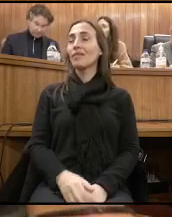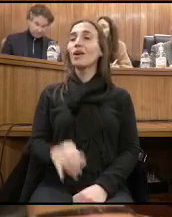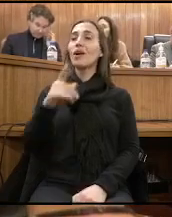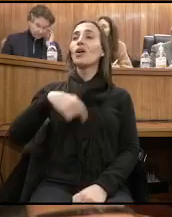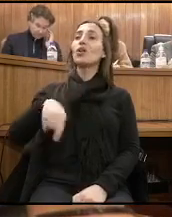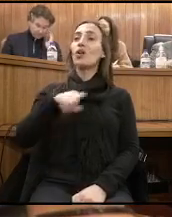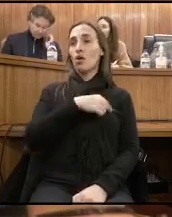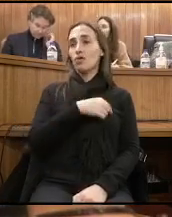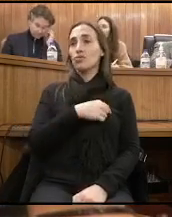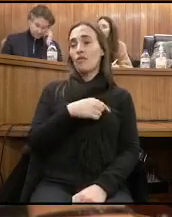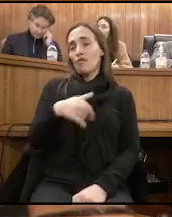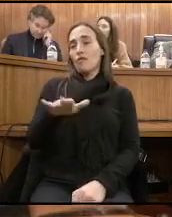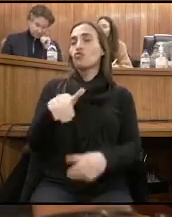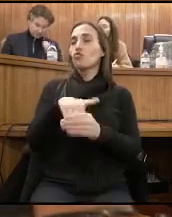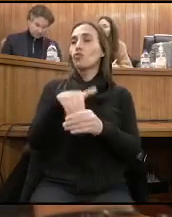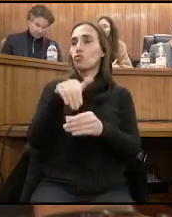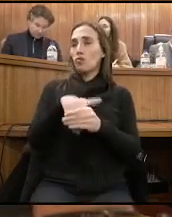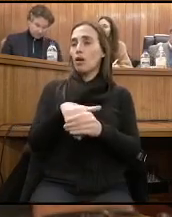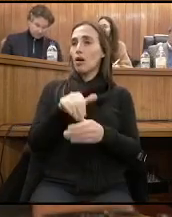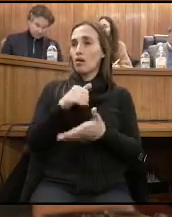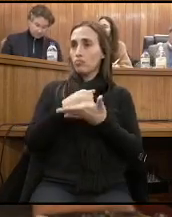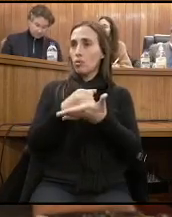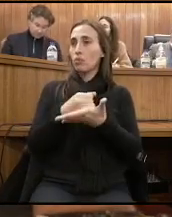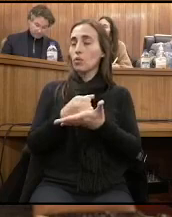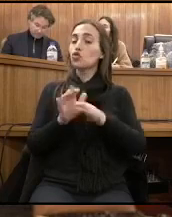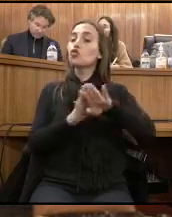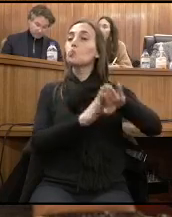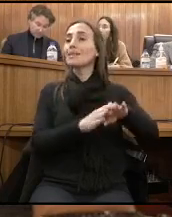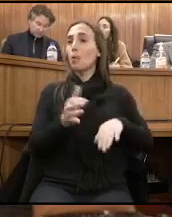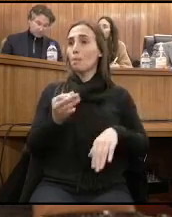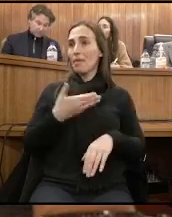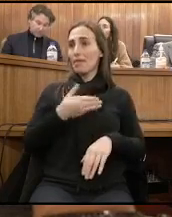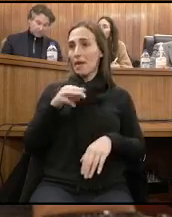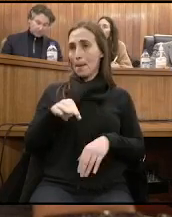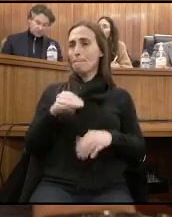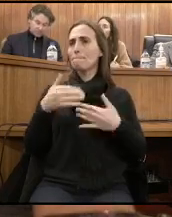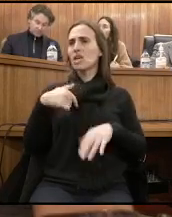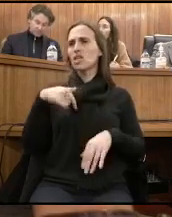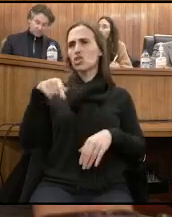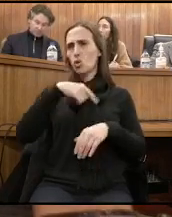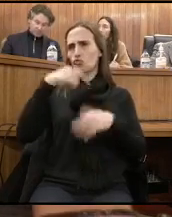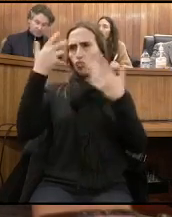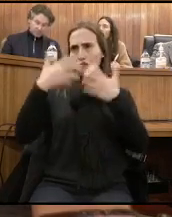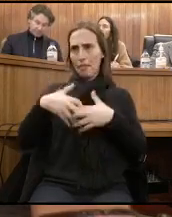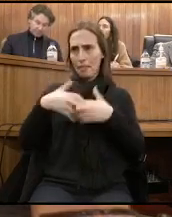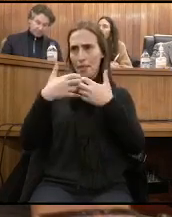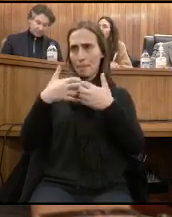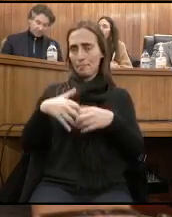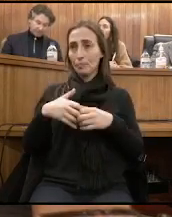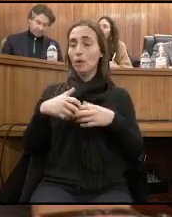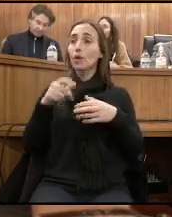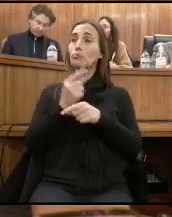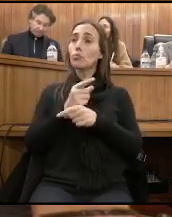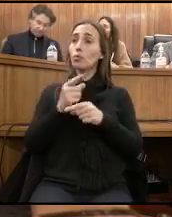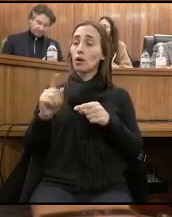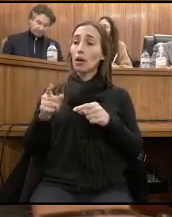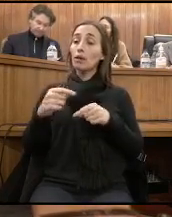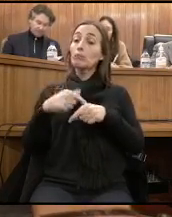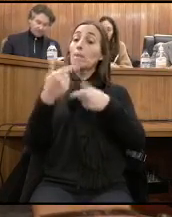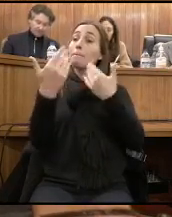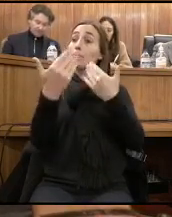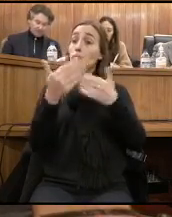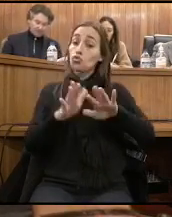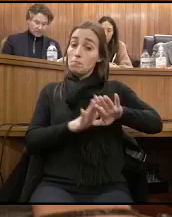Nós vamos votar favoravelmente a suspensão do PDM, mas temos uma dúvida, que é, após o término